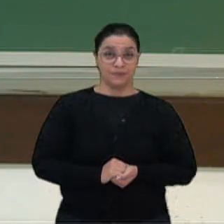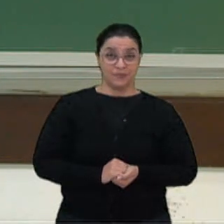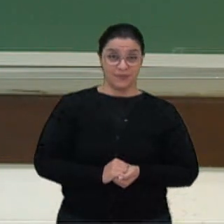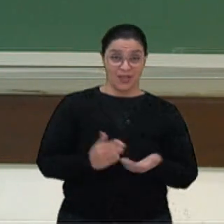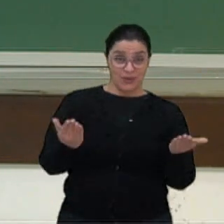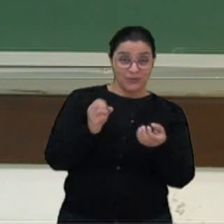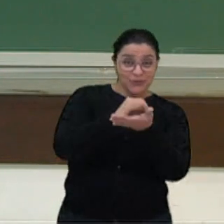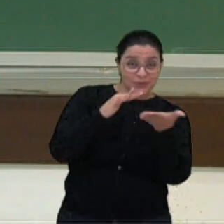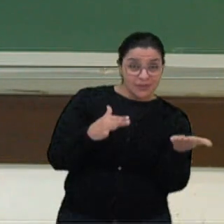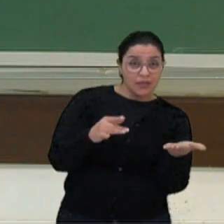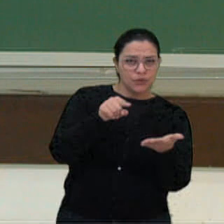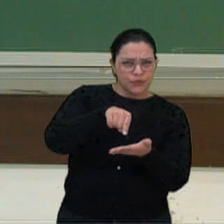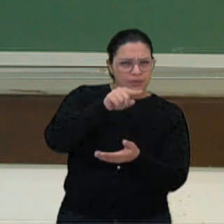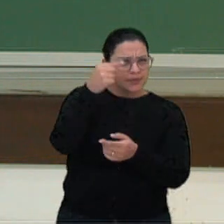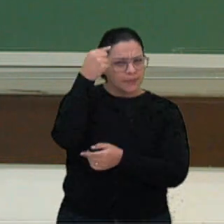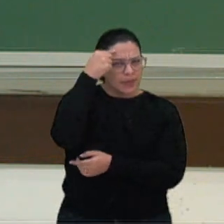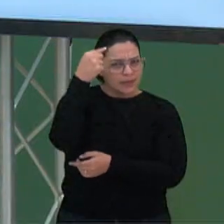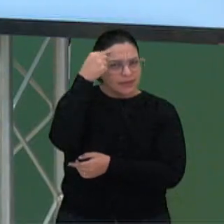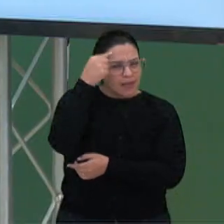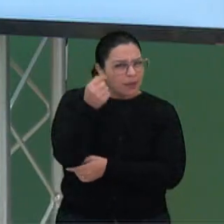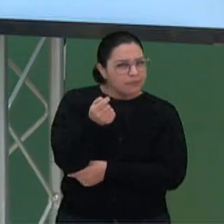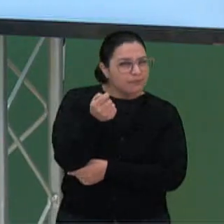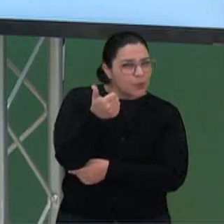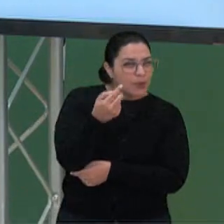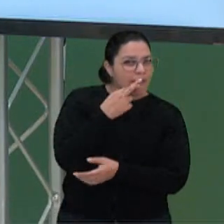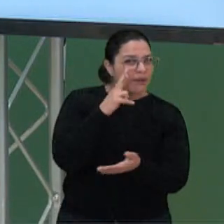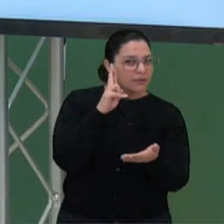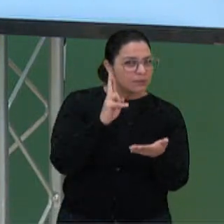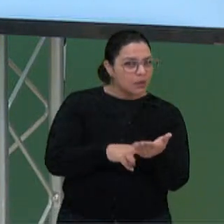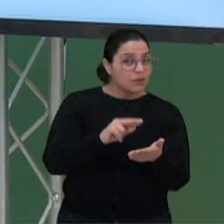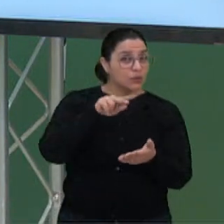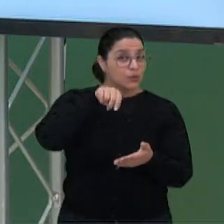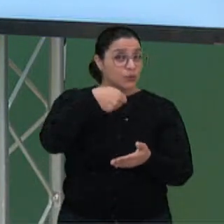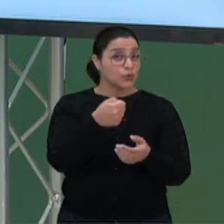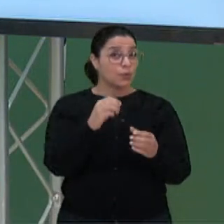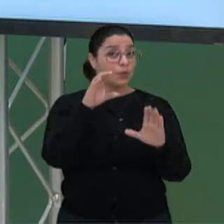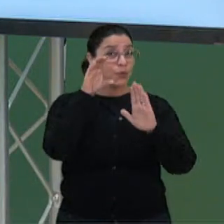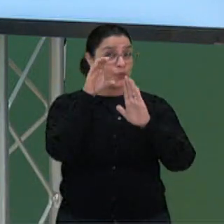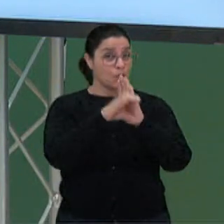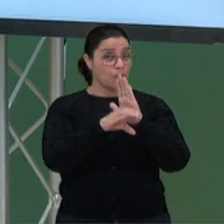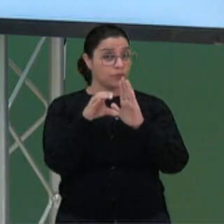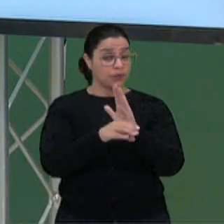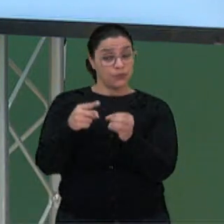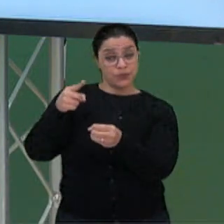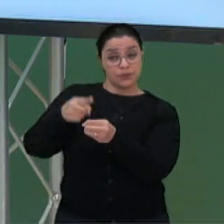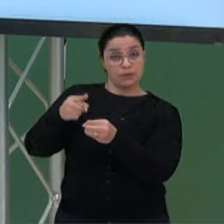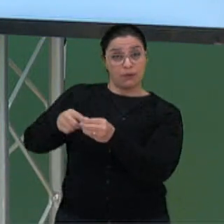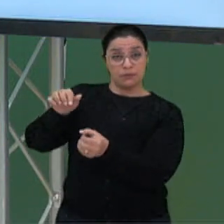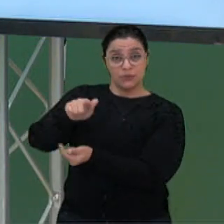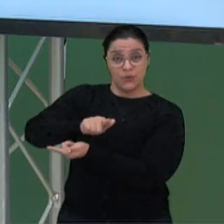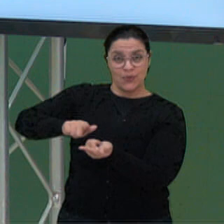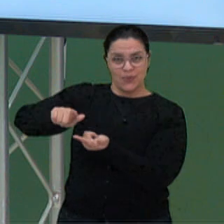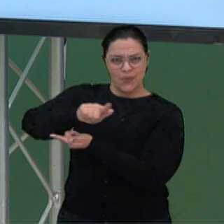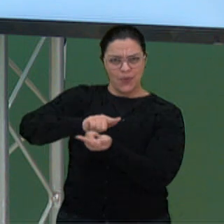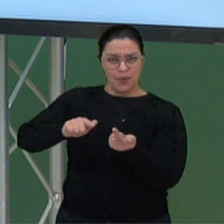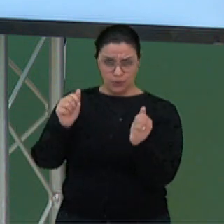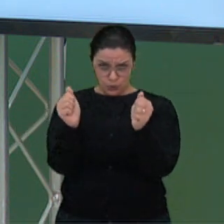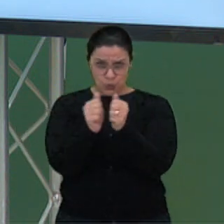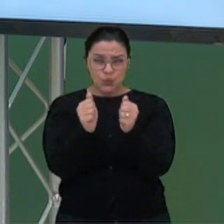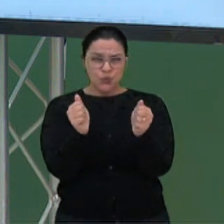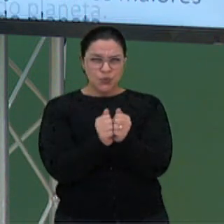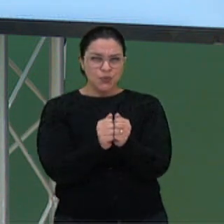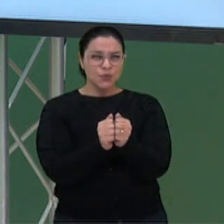Ficou ali o exercício para vocês pensarem um pouquinho, responderem sobre o conceito de cidade global. Então, vamos juntos